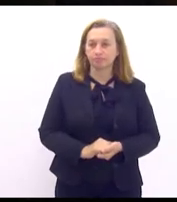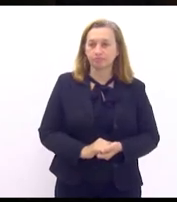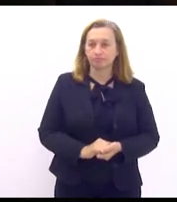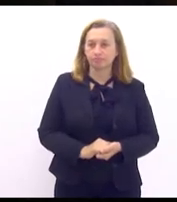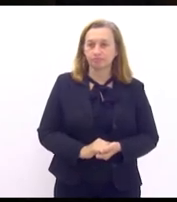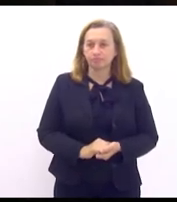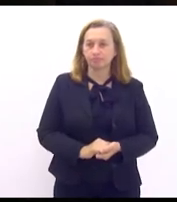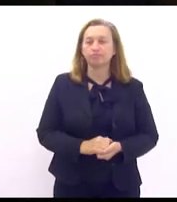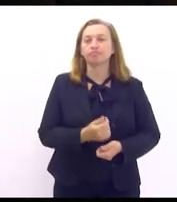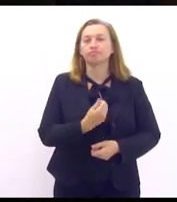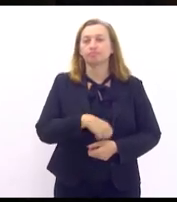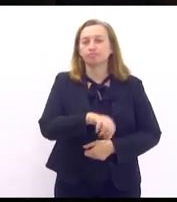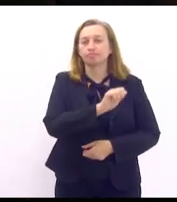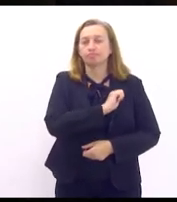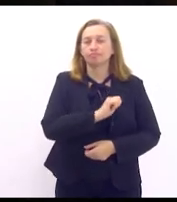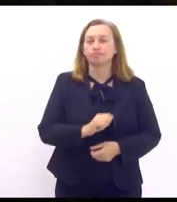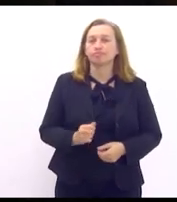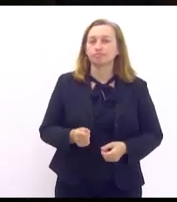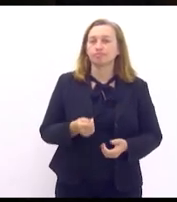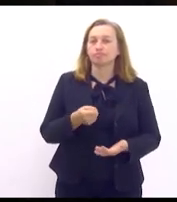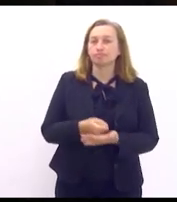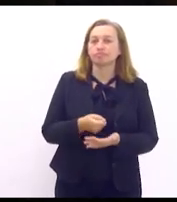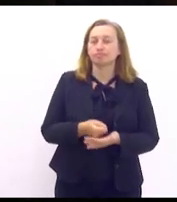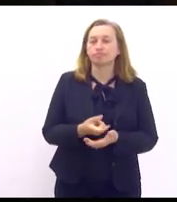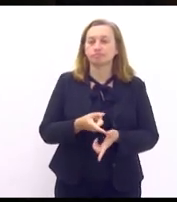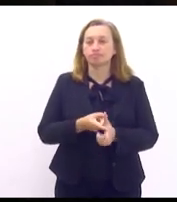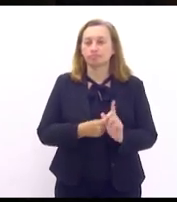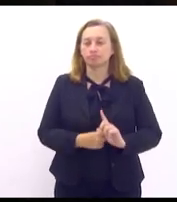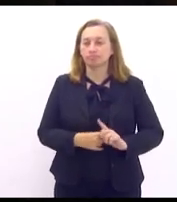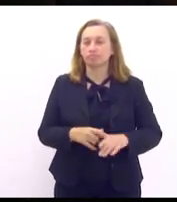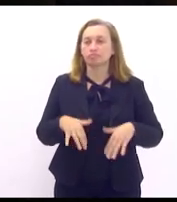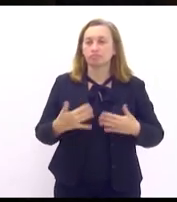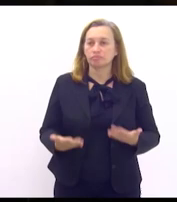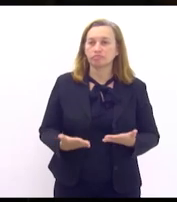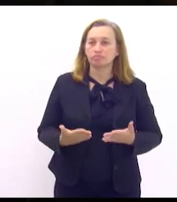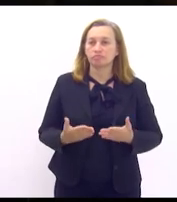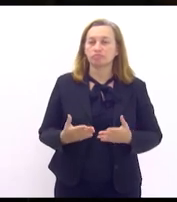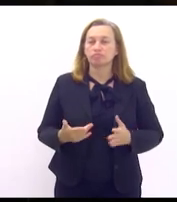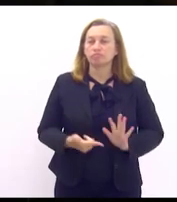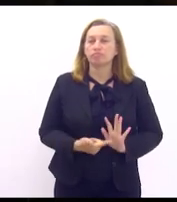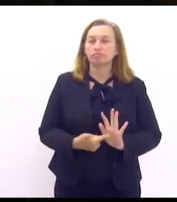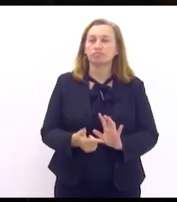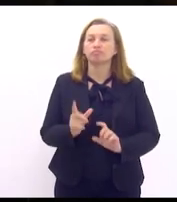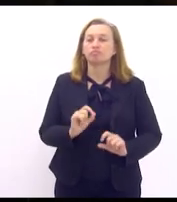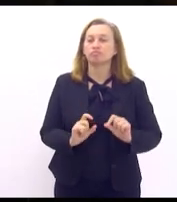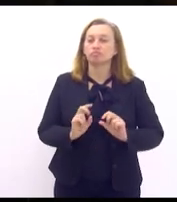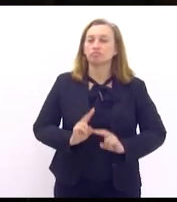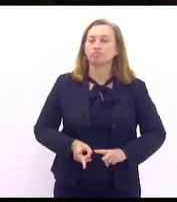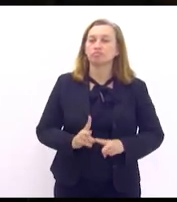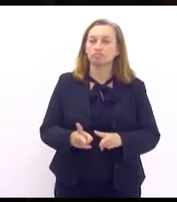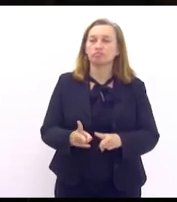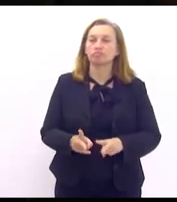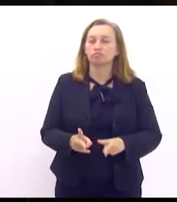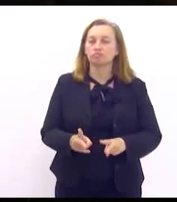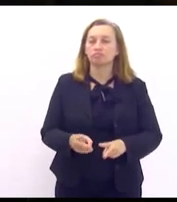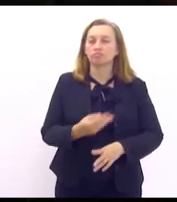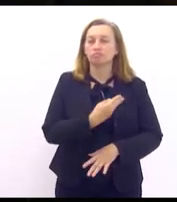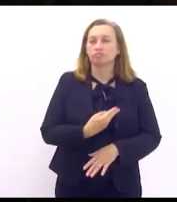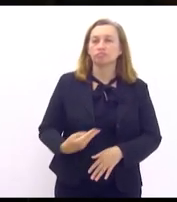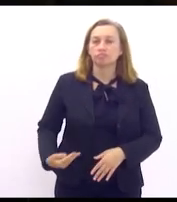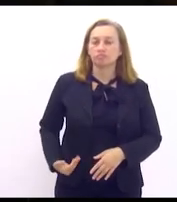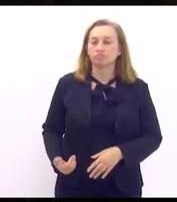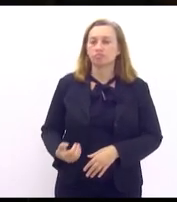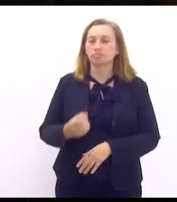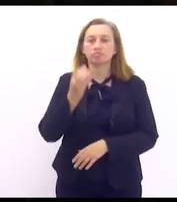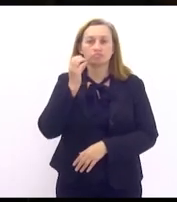de incentivo fiscal e com cobrança da dívida ativa. Então, o que essas peças mostram é a continuidade da política do governador Cláudio Castro